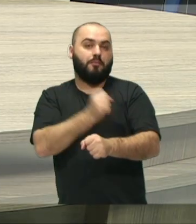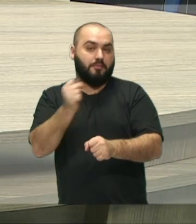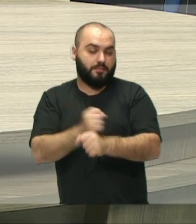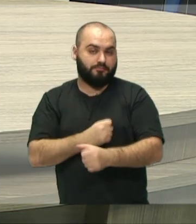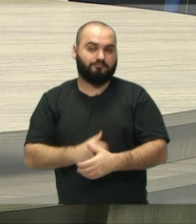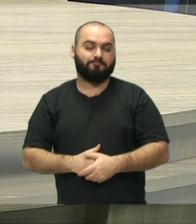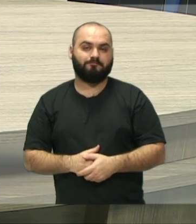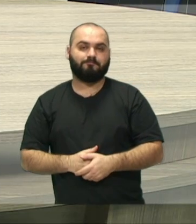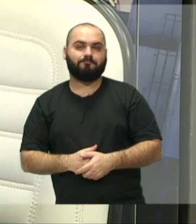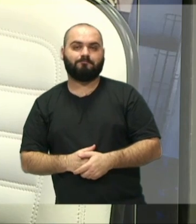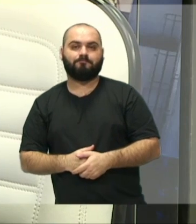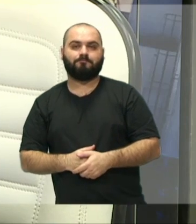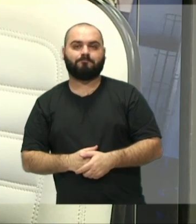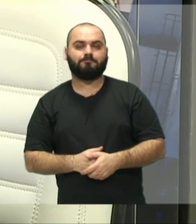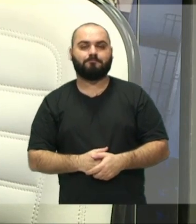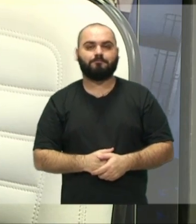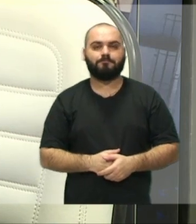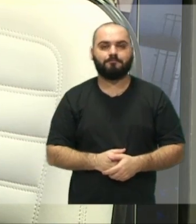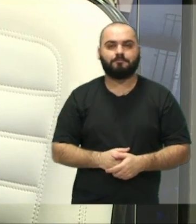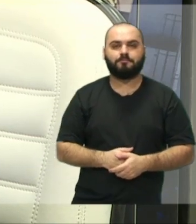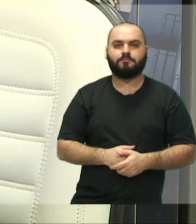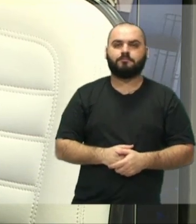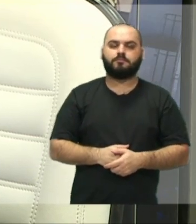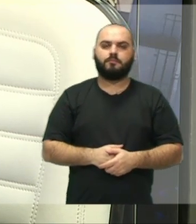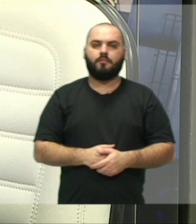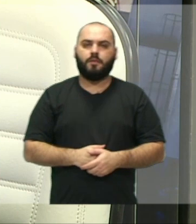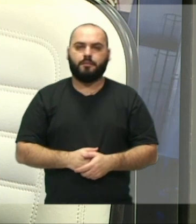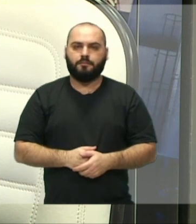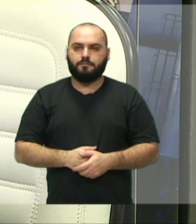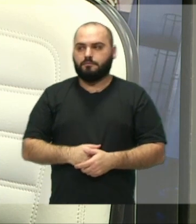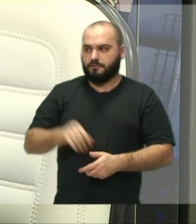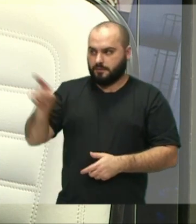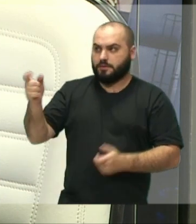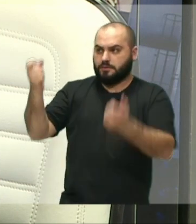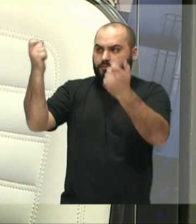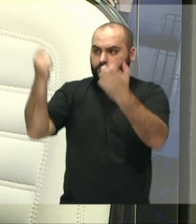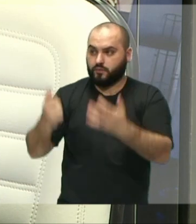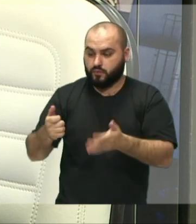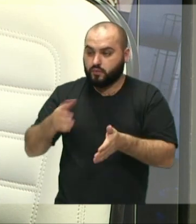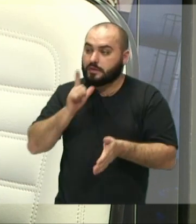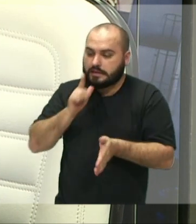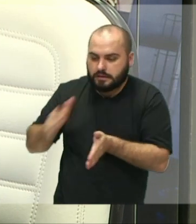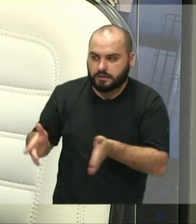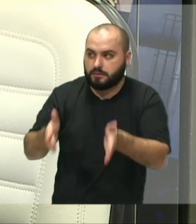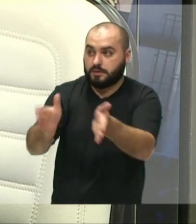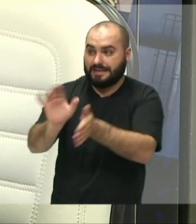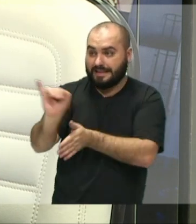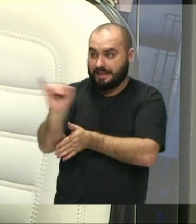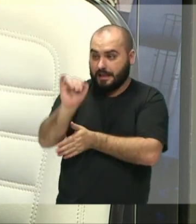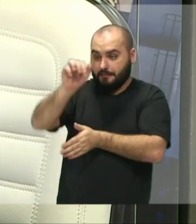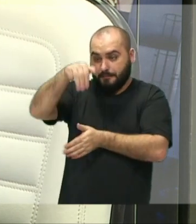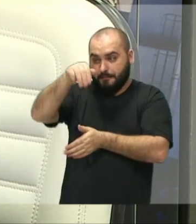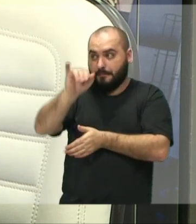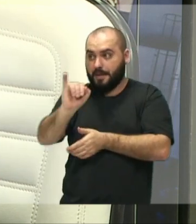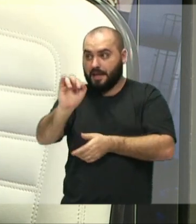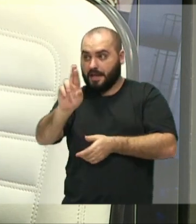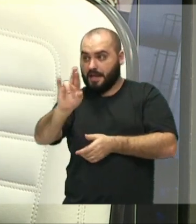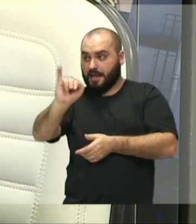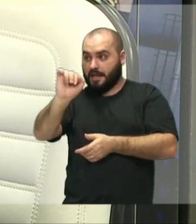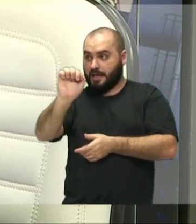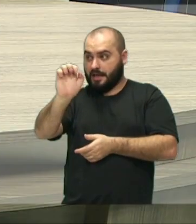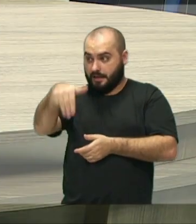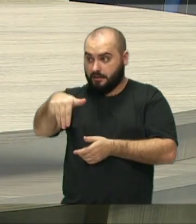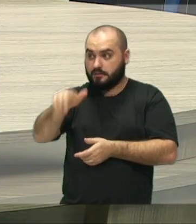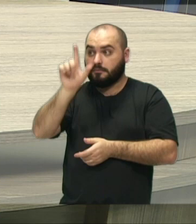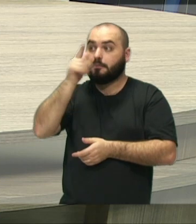Falou que o nosso rio Itajaí-Mirim, ele continua sendo o principal e o único, no